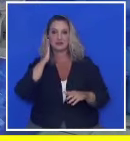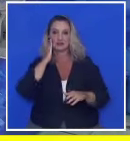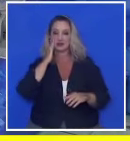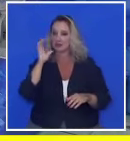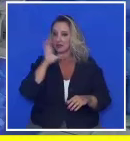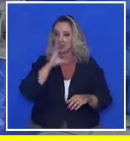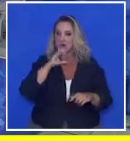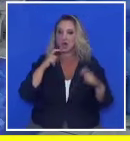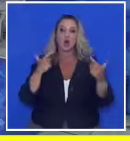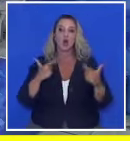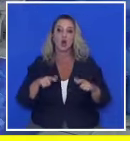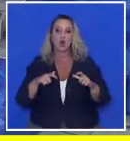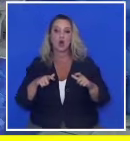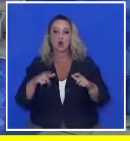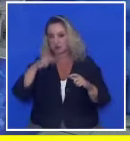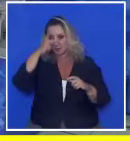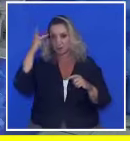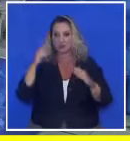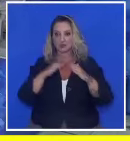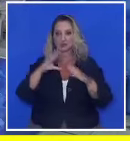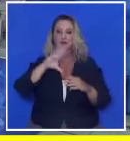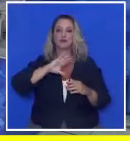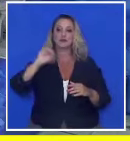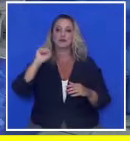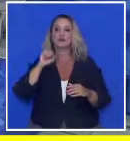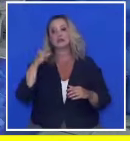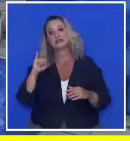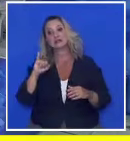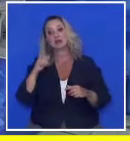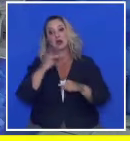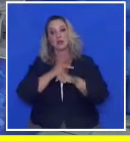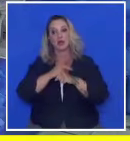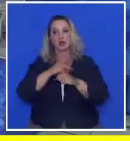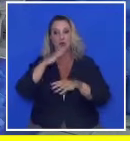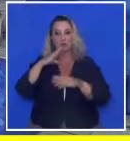saber de onde são as apostas vencedoras e se o prêmio está acumulado.